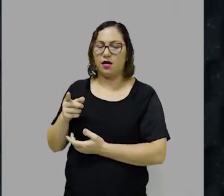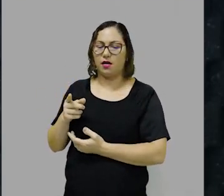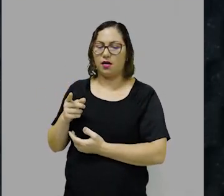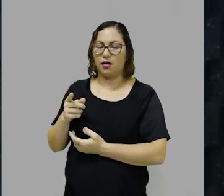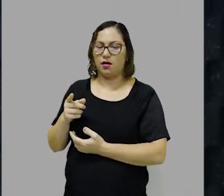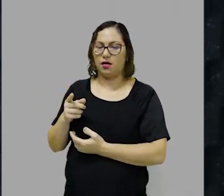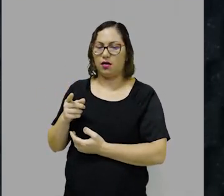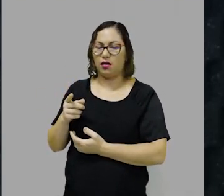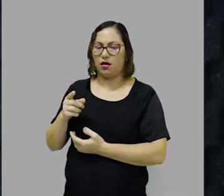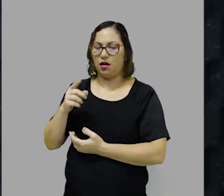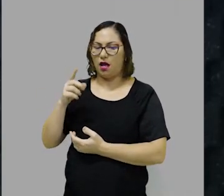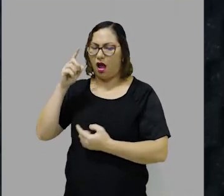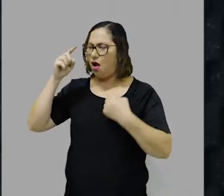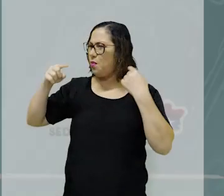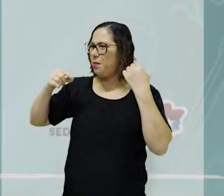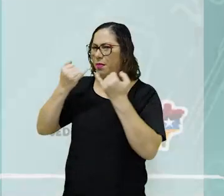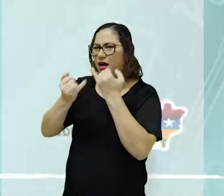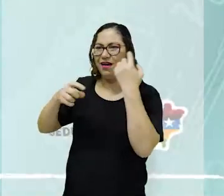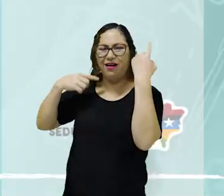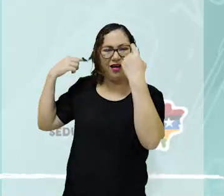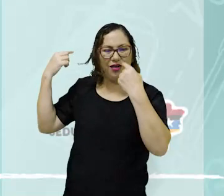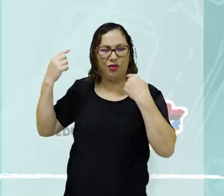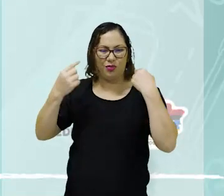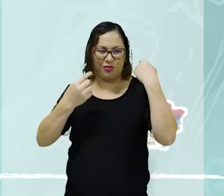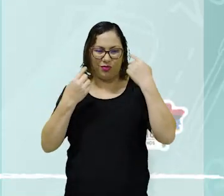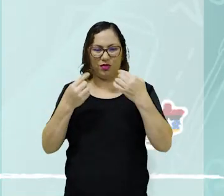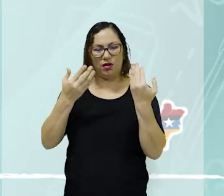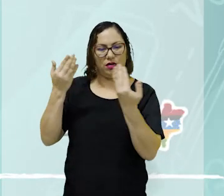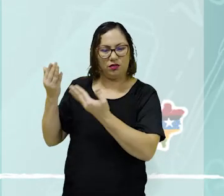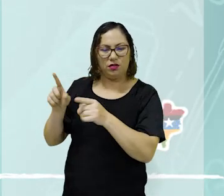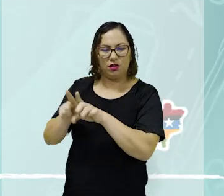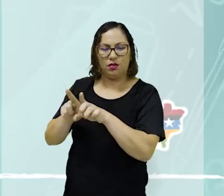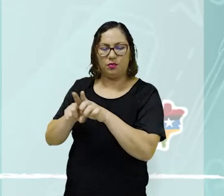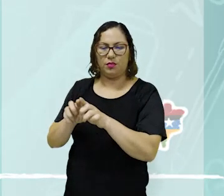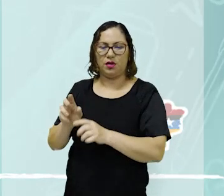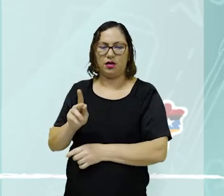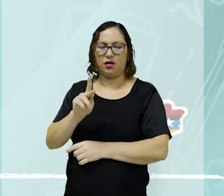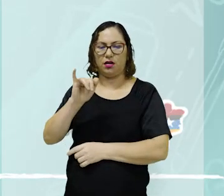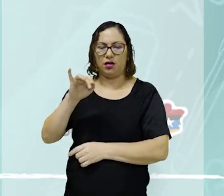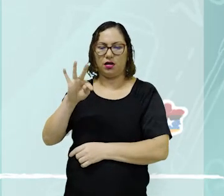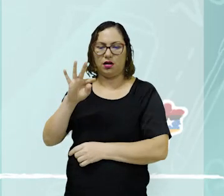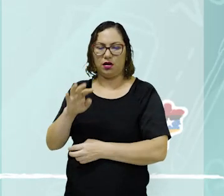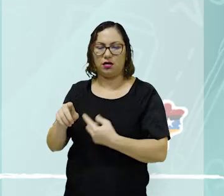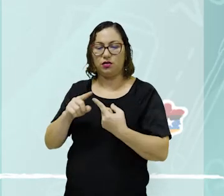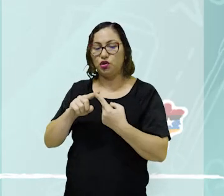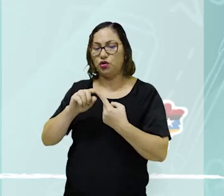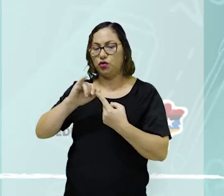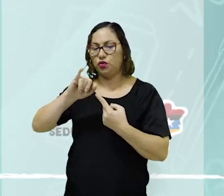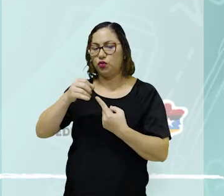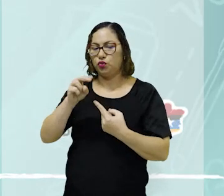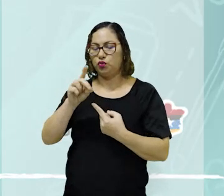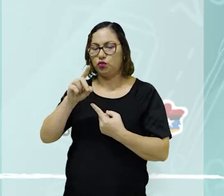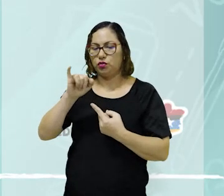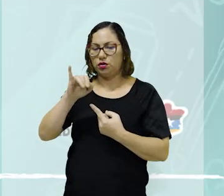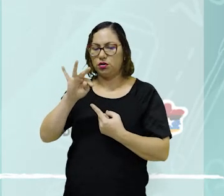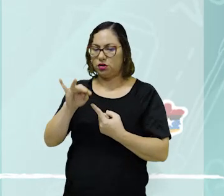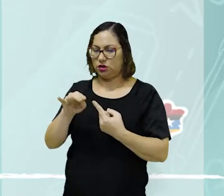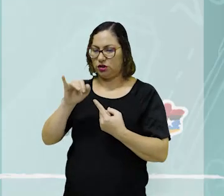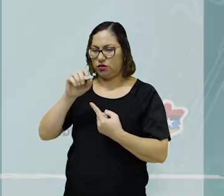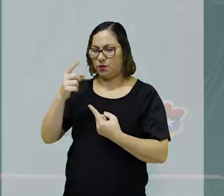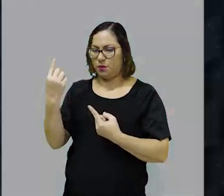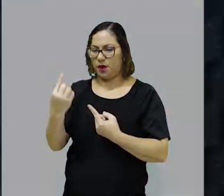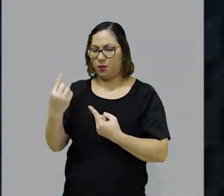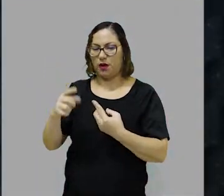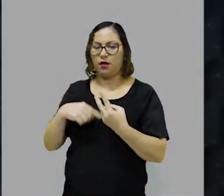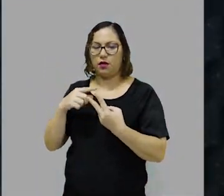essa loucura na cabeça, né? Outras obras dele, Judite I e Eugênia Primavera, são